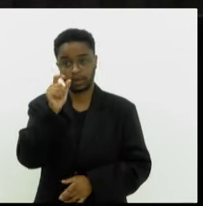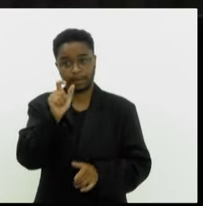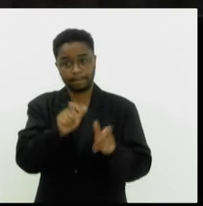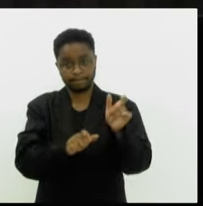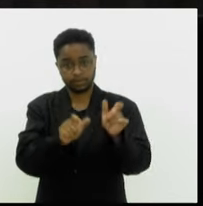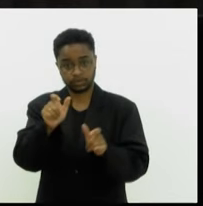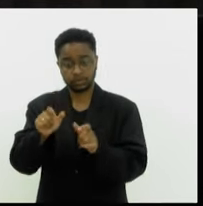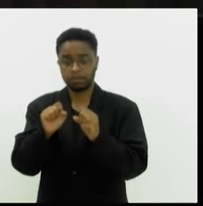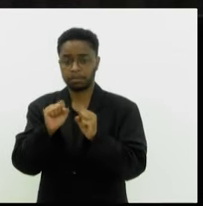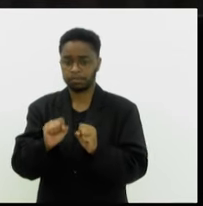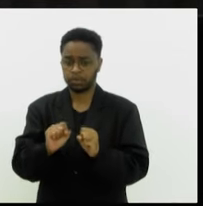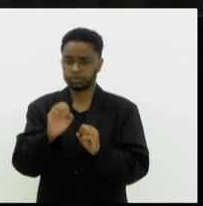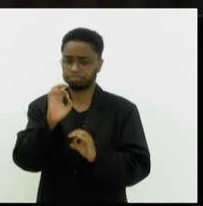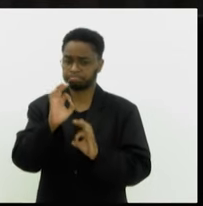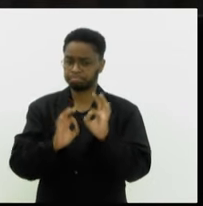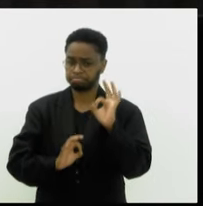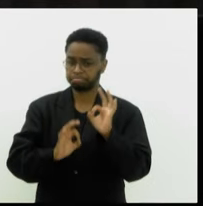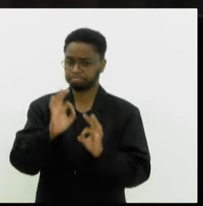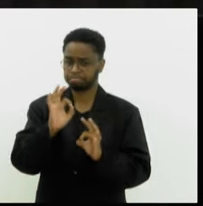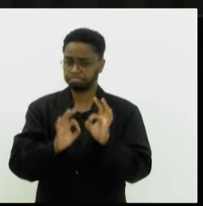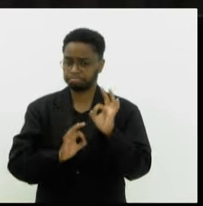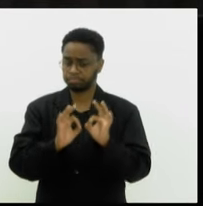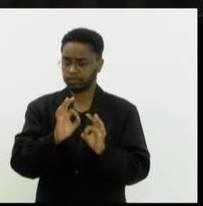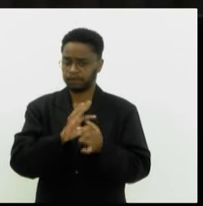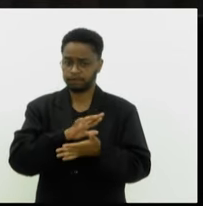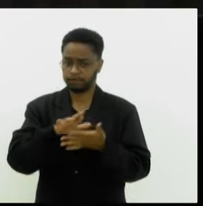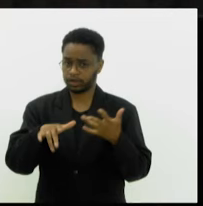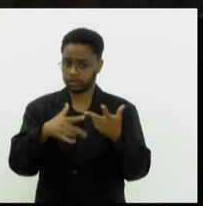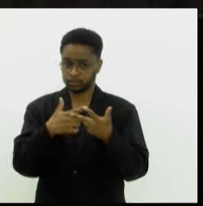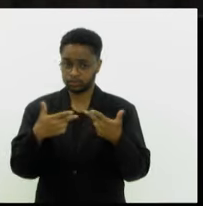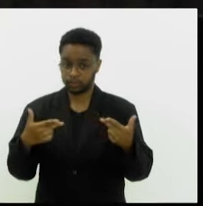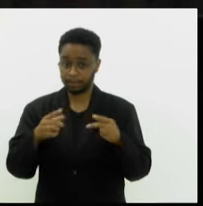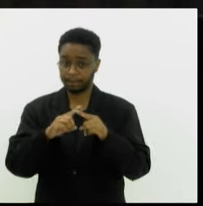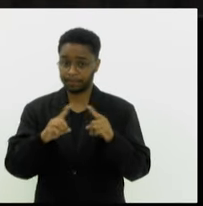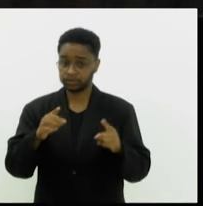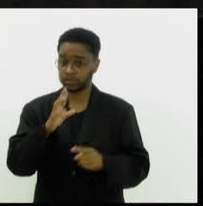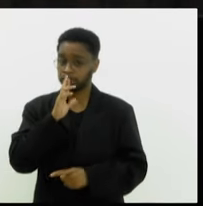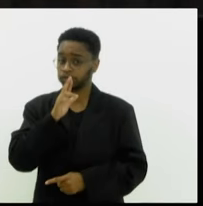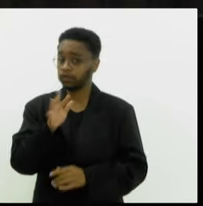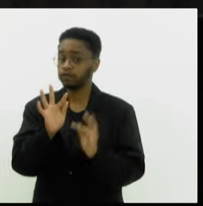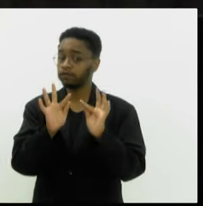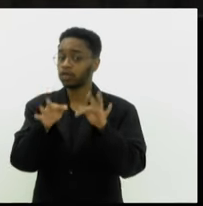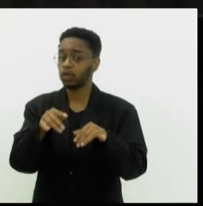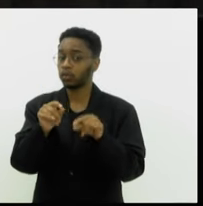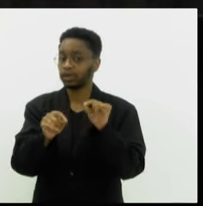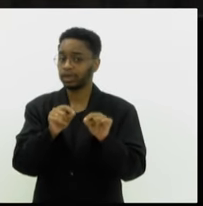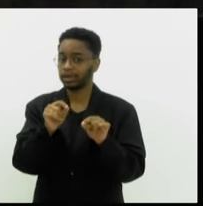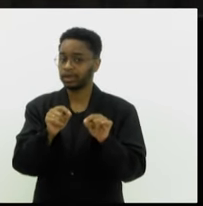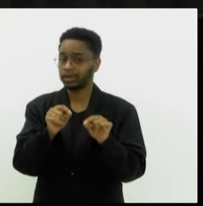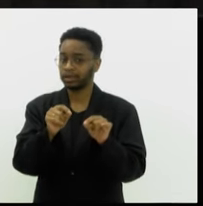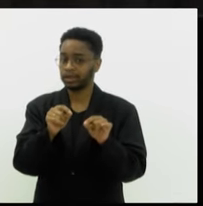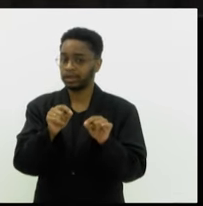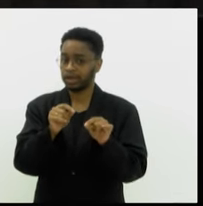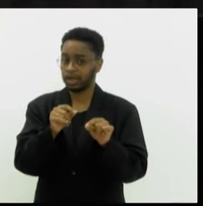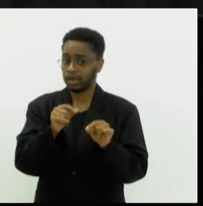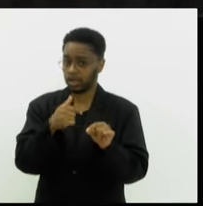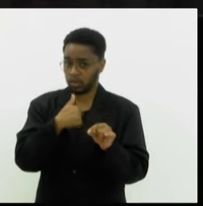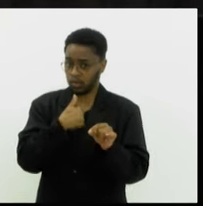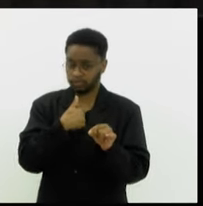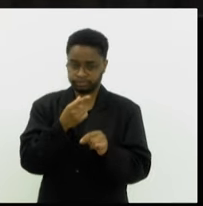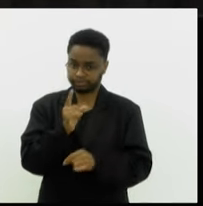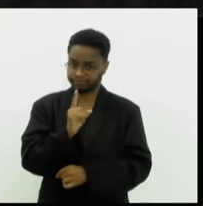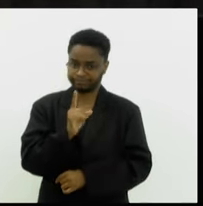planejar muita coisa, mas a resposta final nunca é do homem. Eu já aprendi